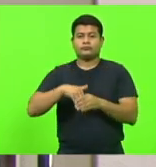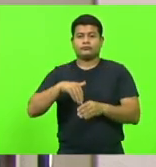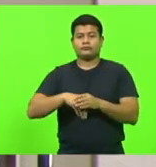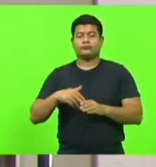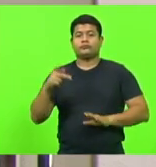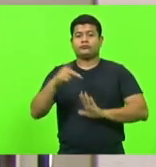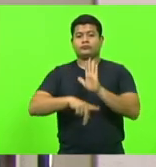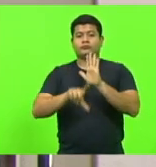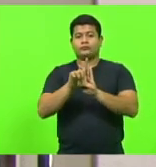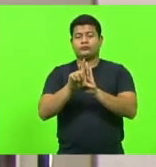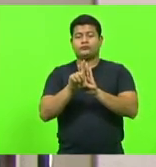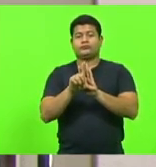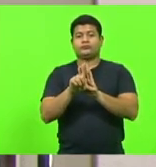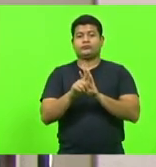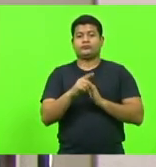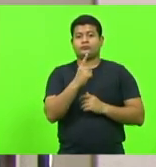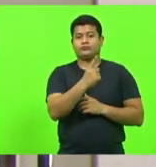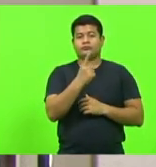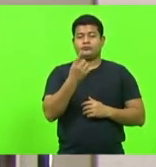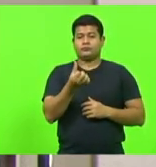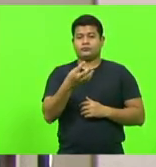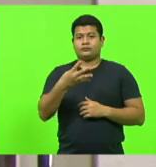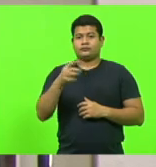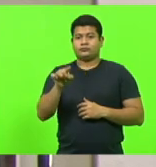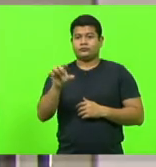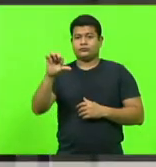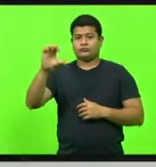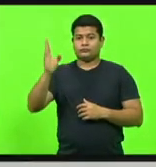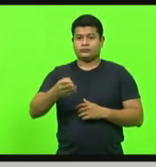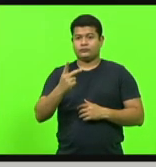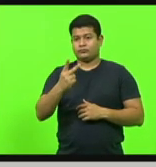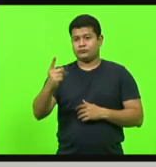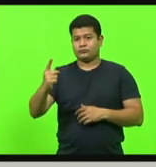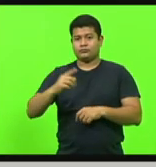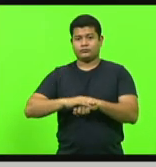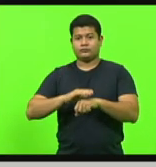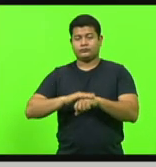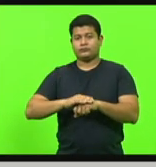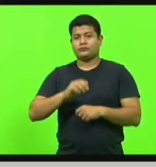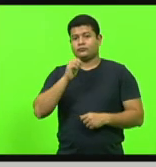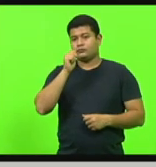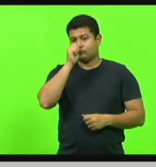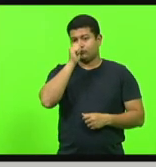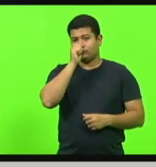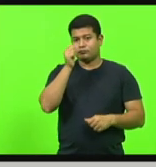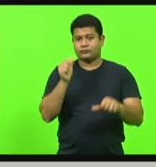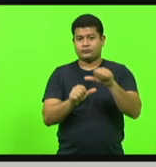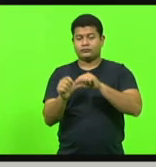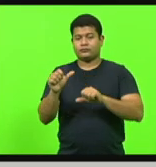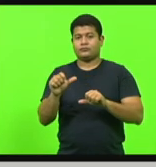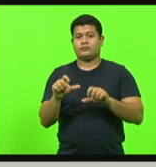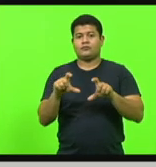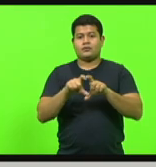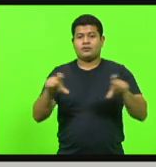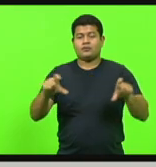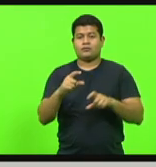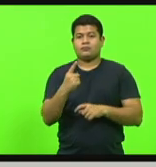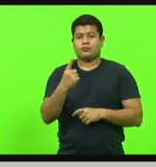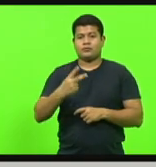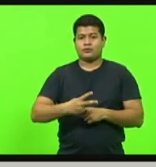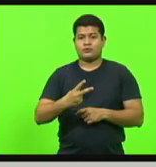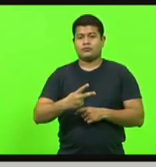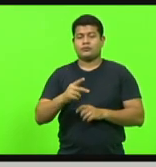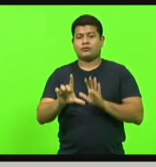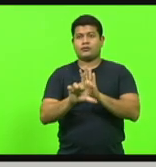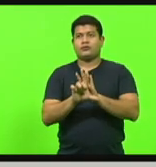único do Projeto de Lei nº 164.9, de 2021, autor, deputado João Amin, altera os anexos 1º e 2º da Lei nº